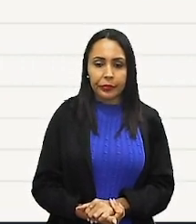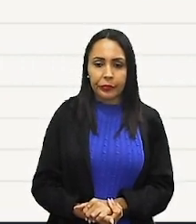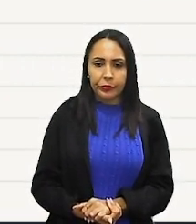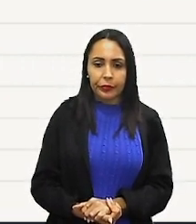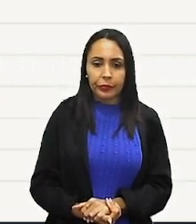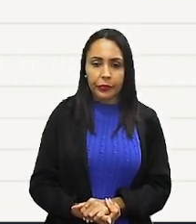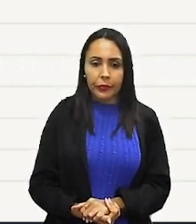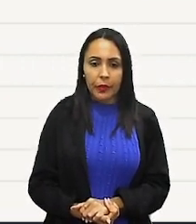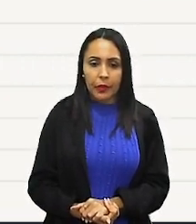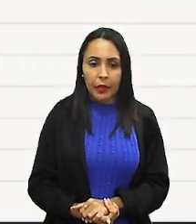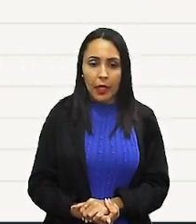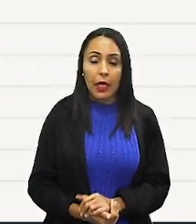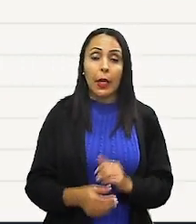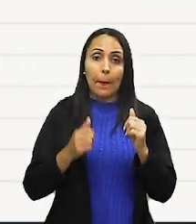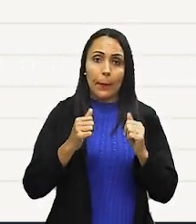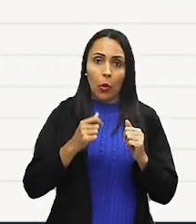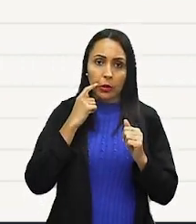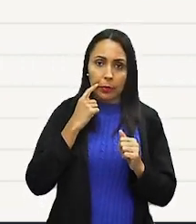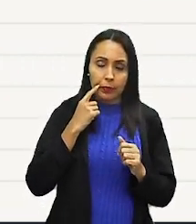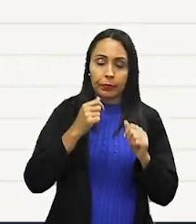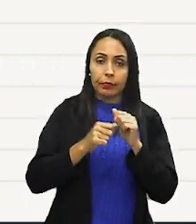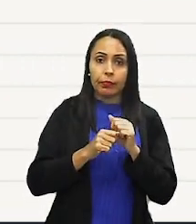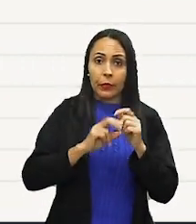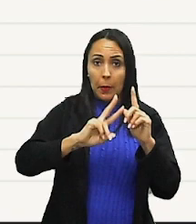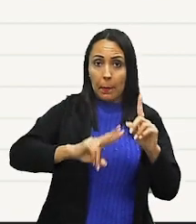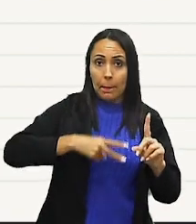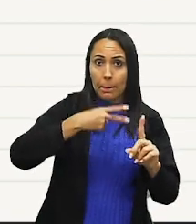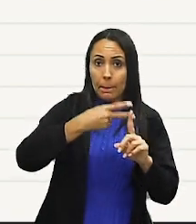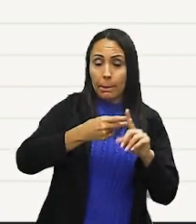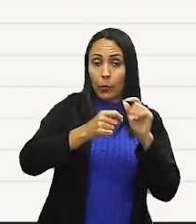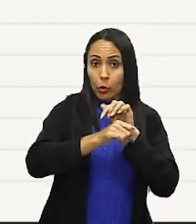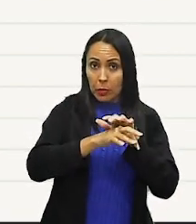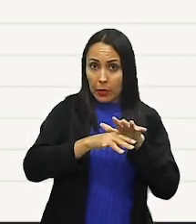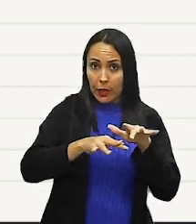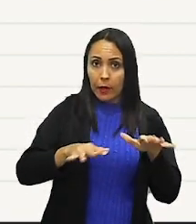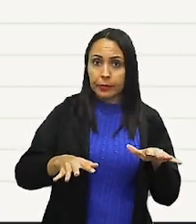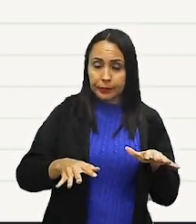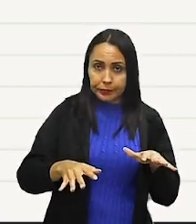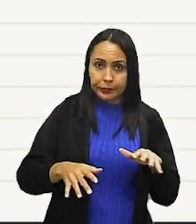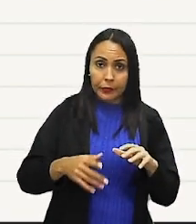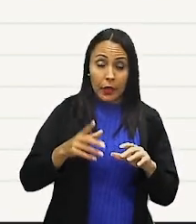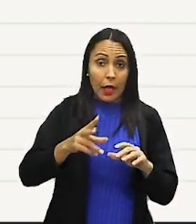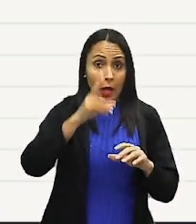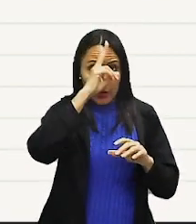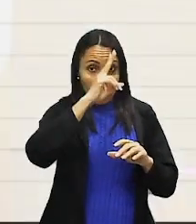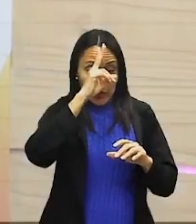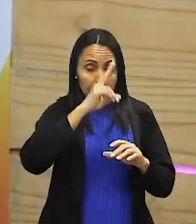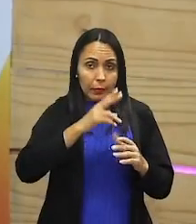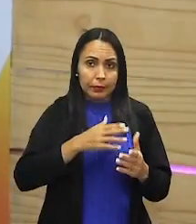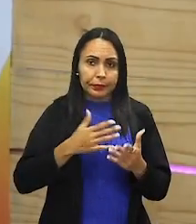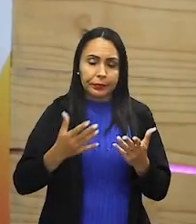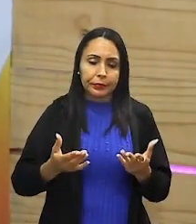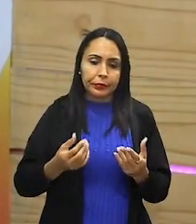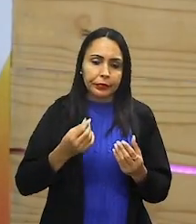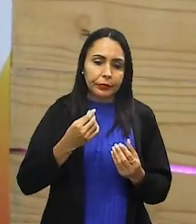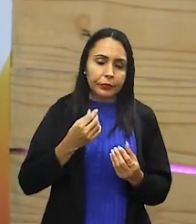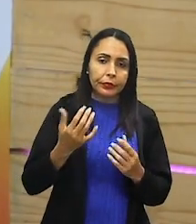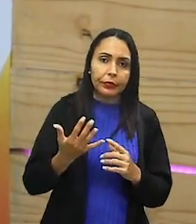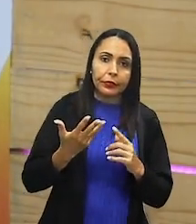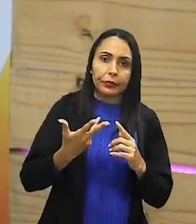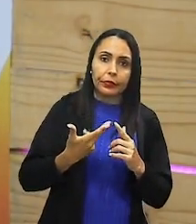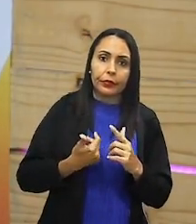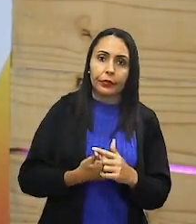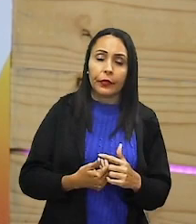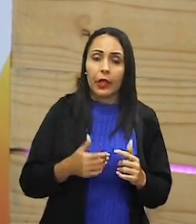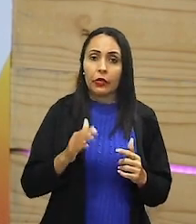O vírus ele pode sofrer mutação, tá? Vírus muta. É só tu lembrar de quantas mutações a gente